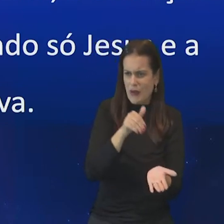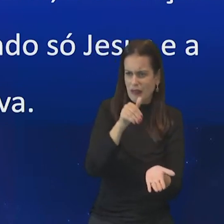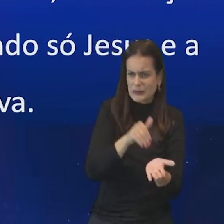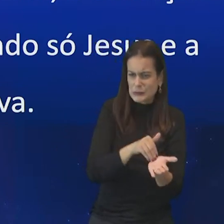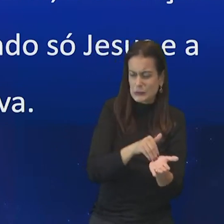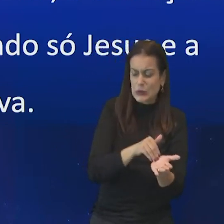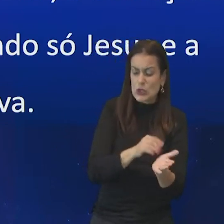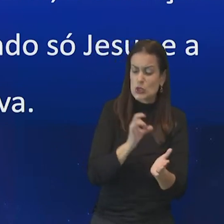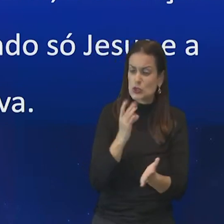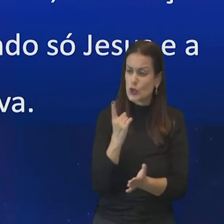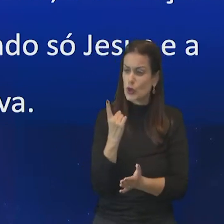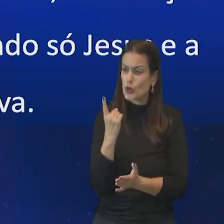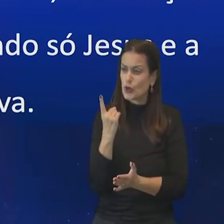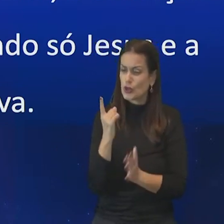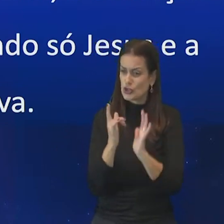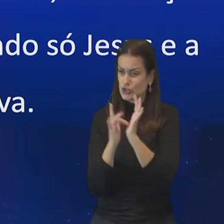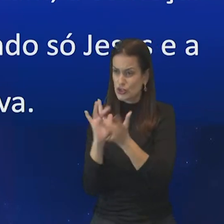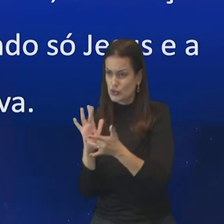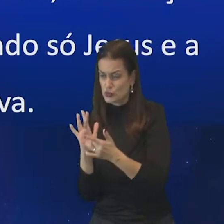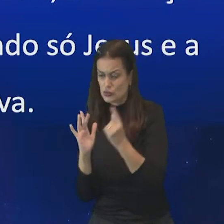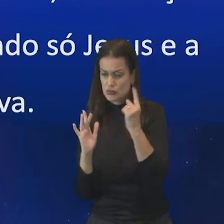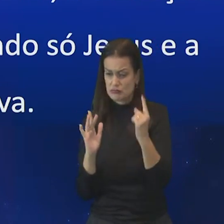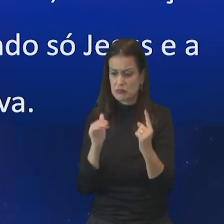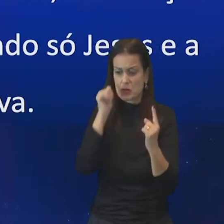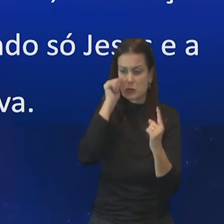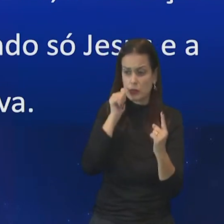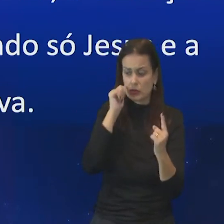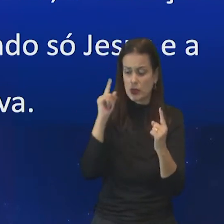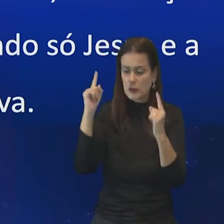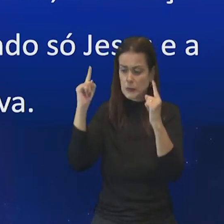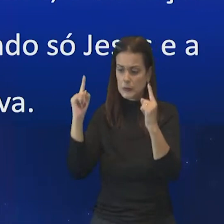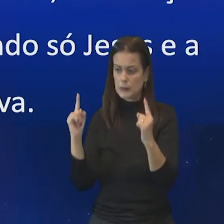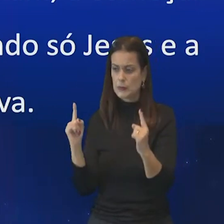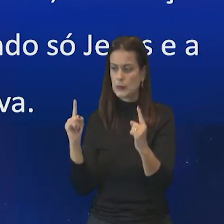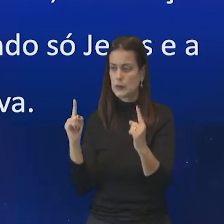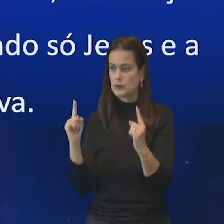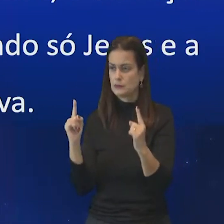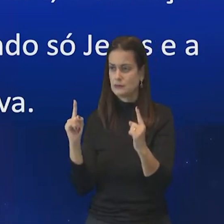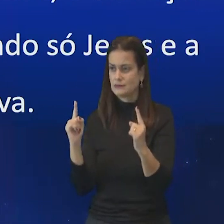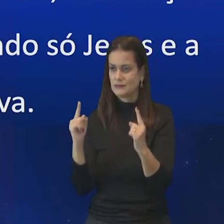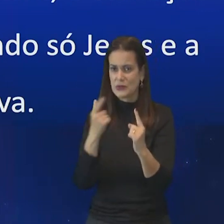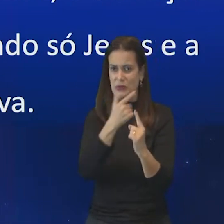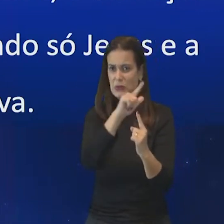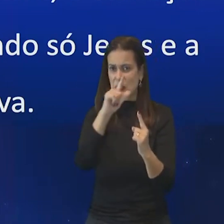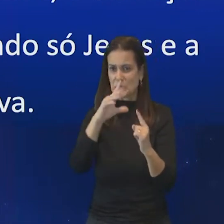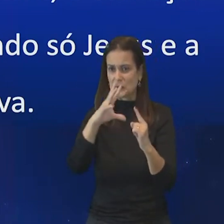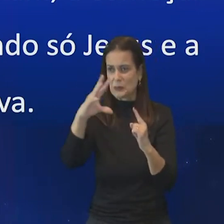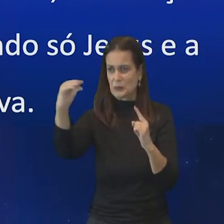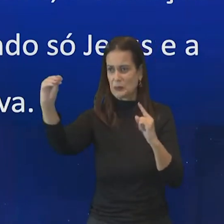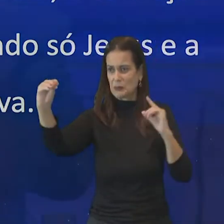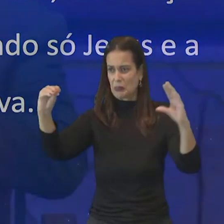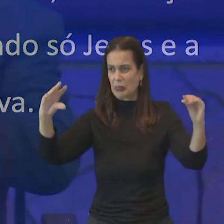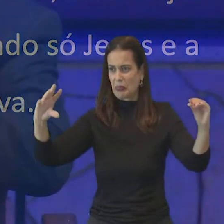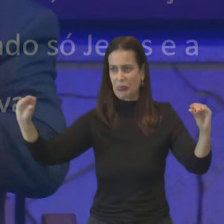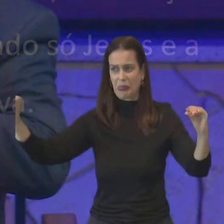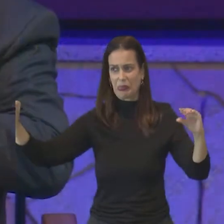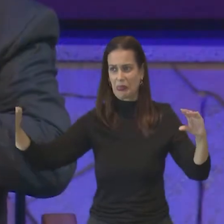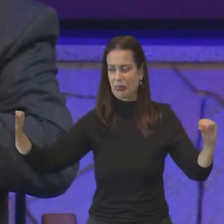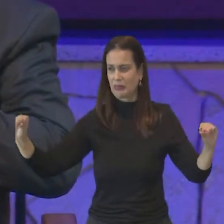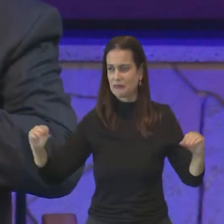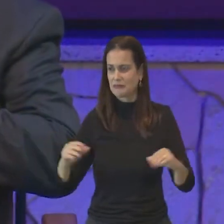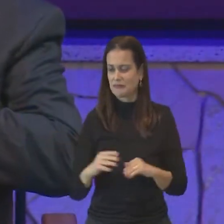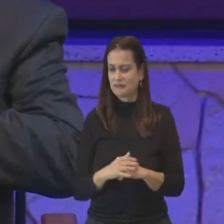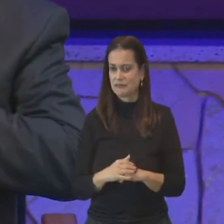só Jesus e a mulher no meio onde estava. Interessante esse detalhe do